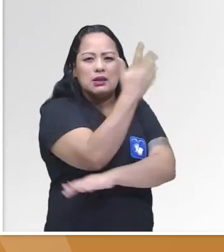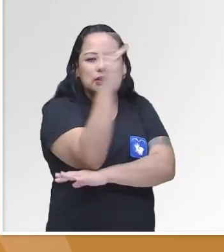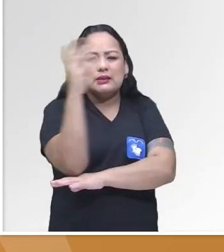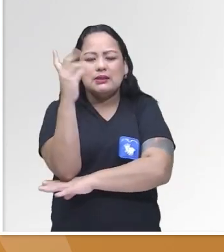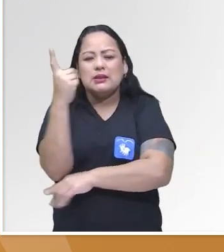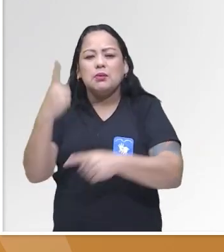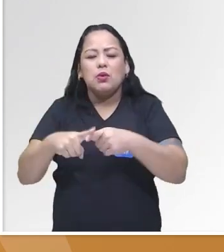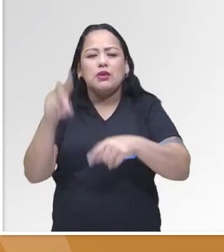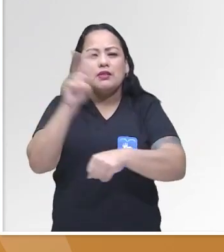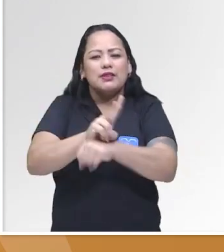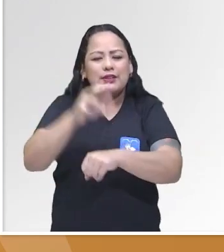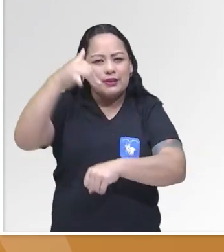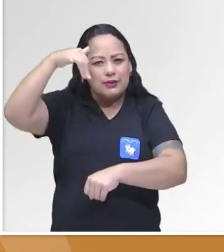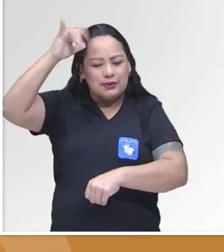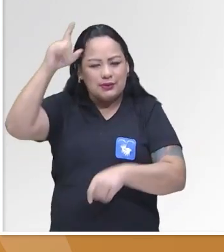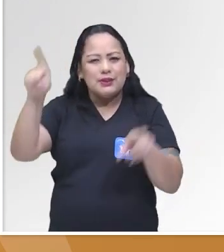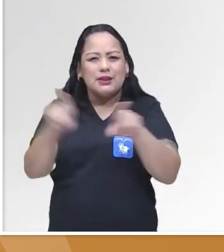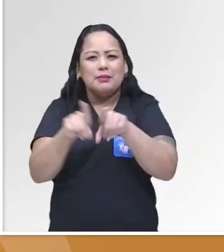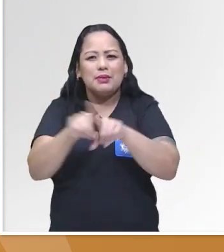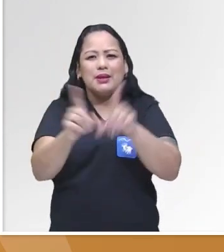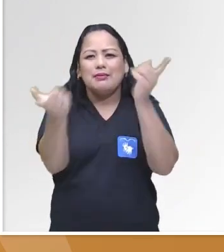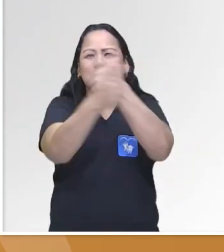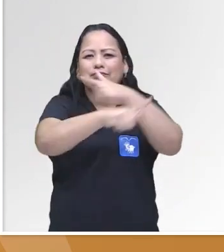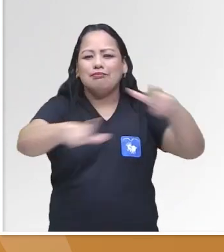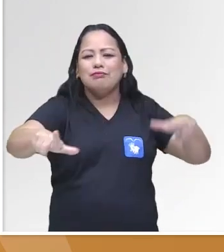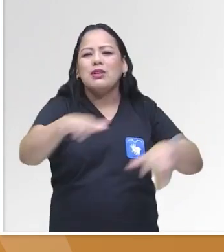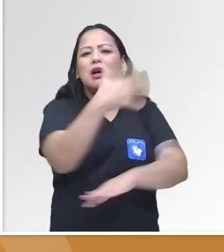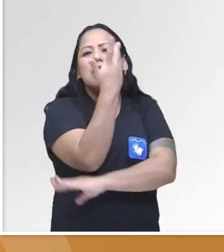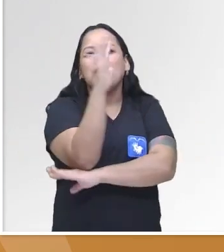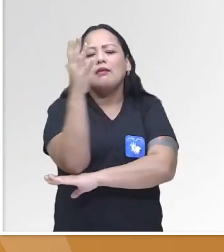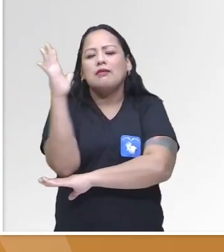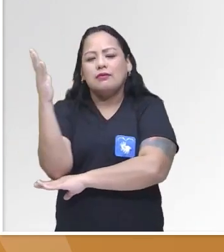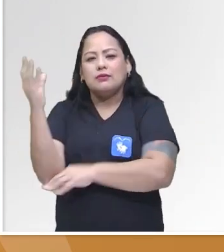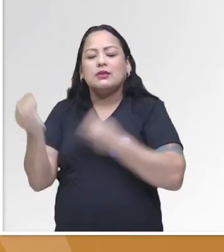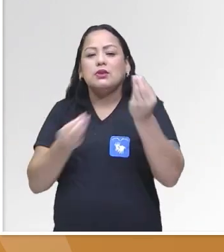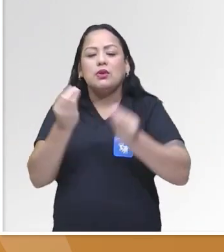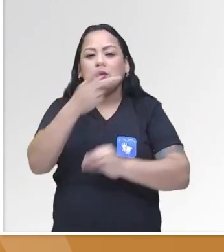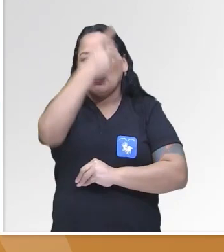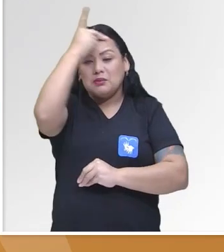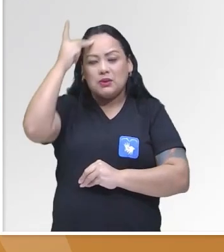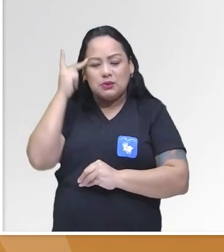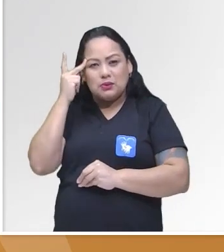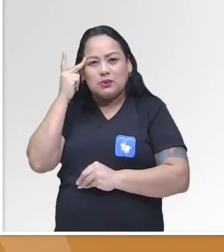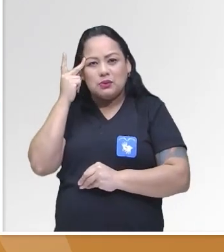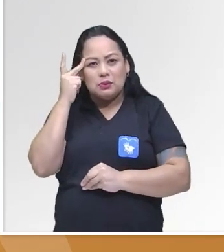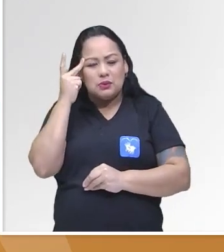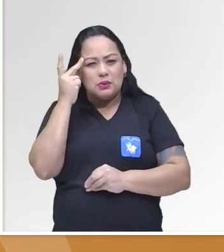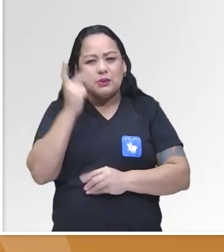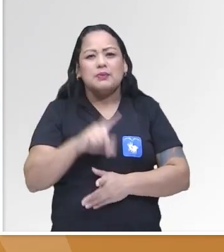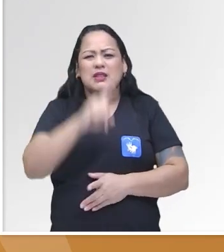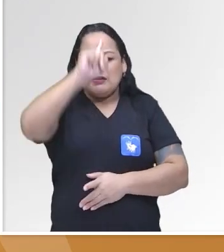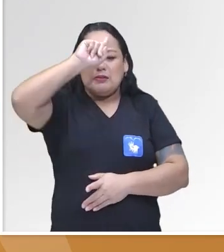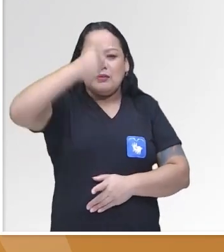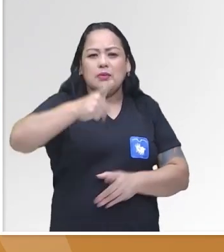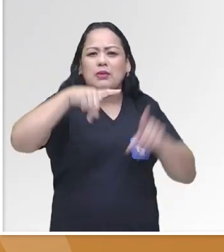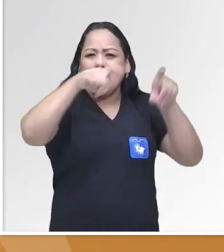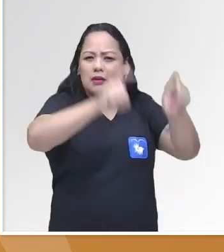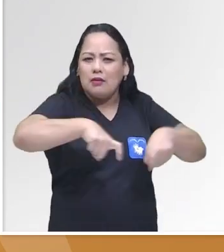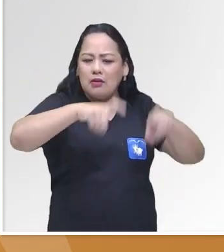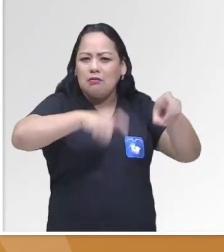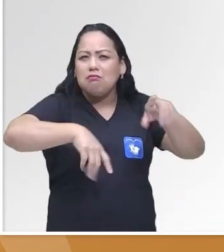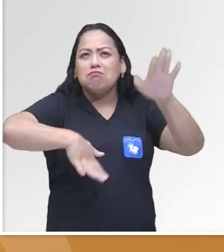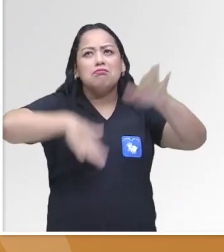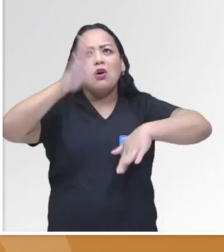de gado vai destruir aí a floresta. Então, essas pessoas, esses proprietários de fazenda, talvez